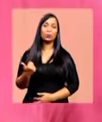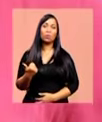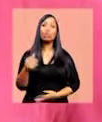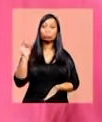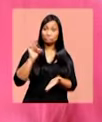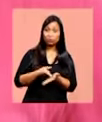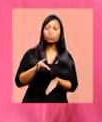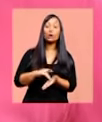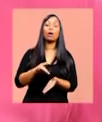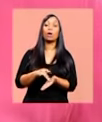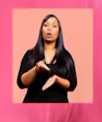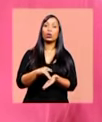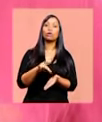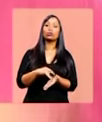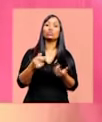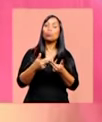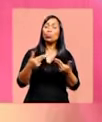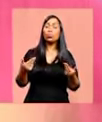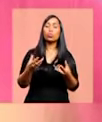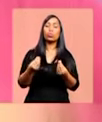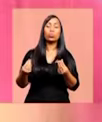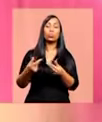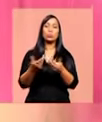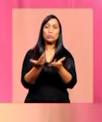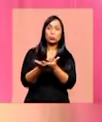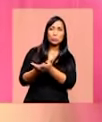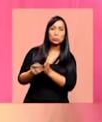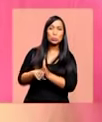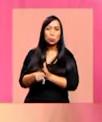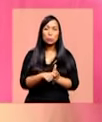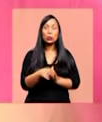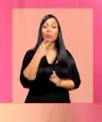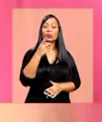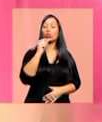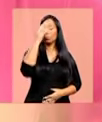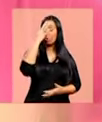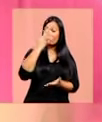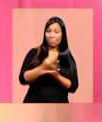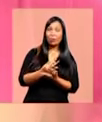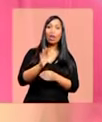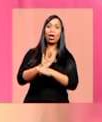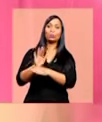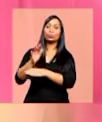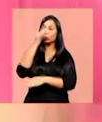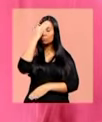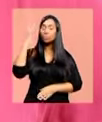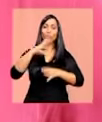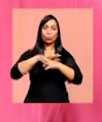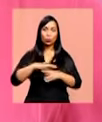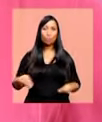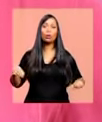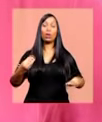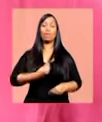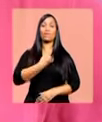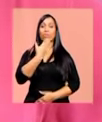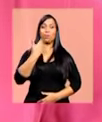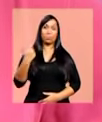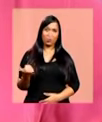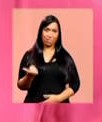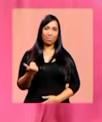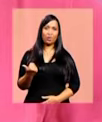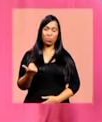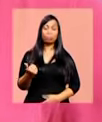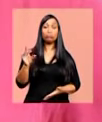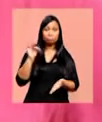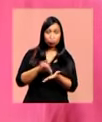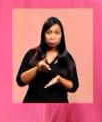sentido. De fato, veio à tona vários estudos científicos falando que a fé ajuda a pessoa a se curar de doenças, a viver melhor e coisas